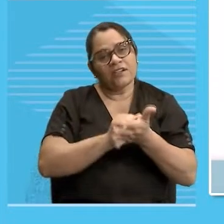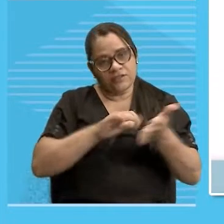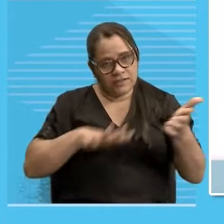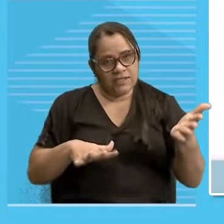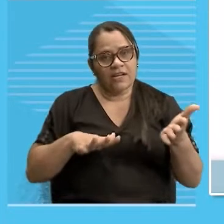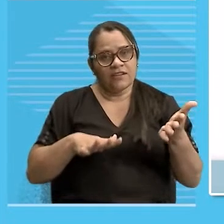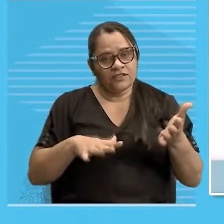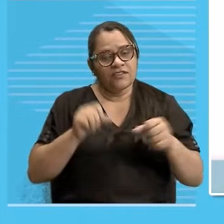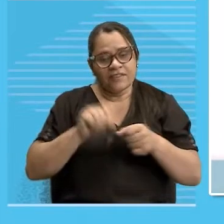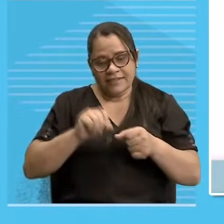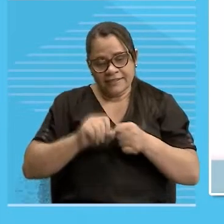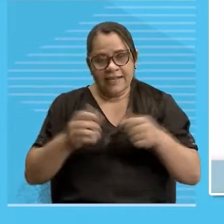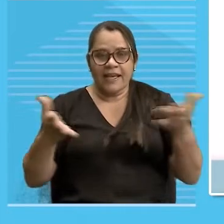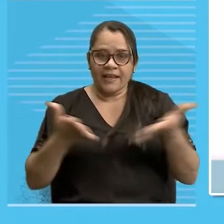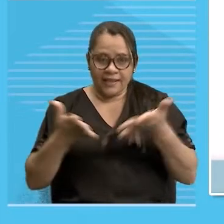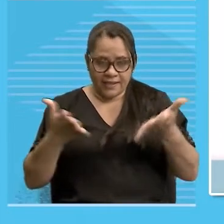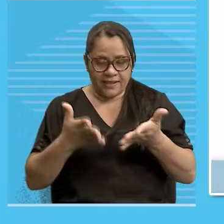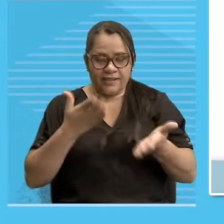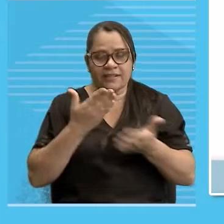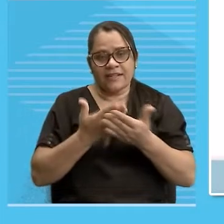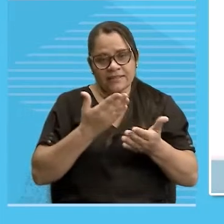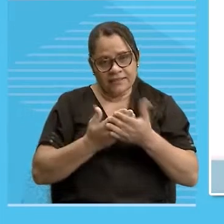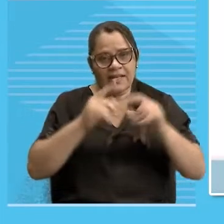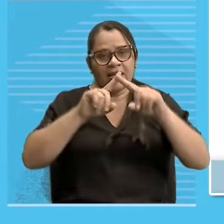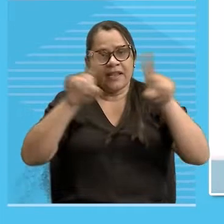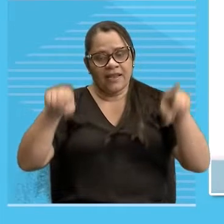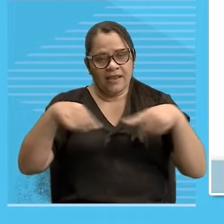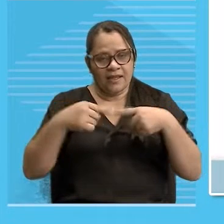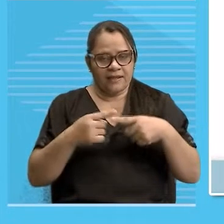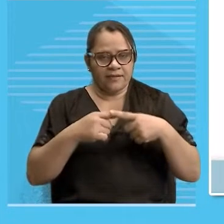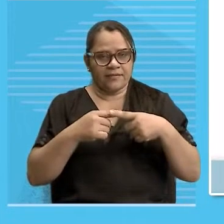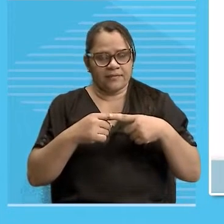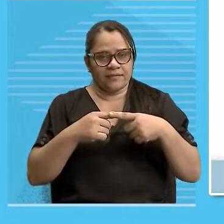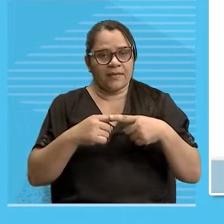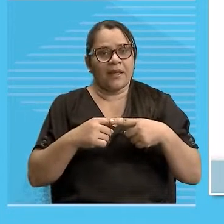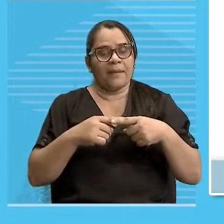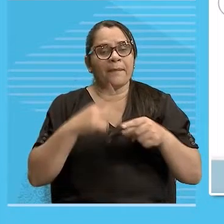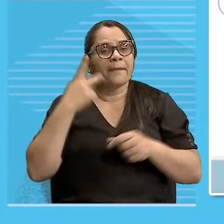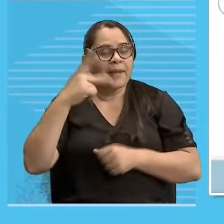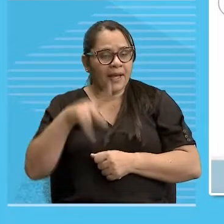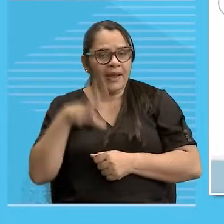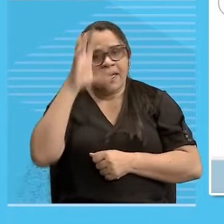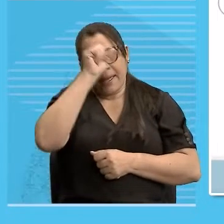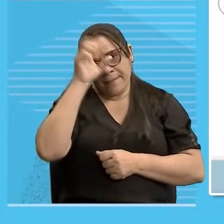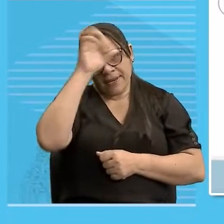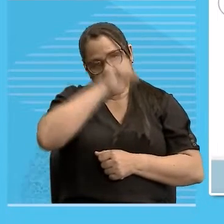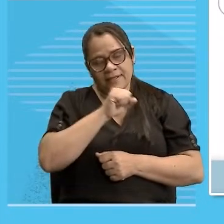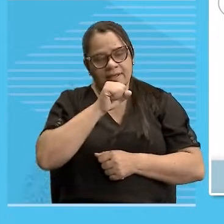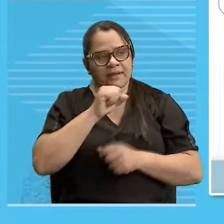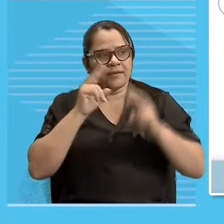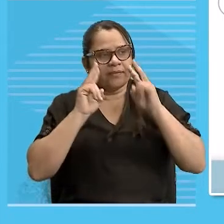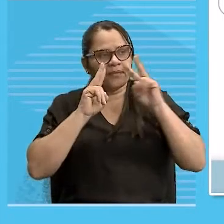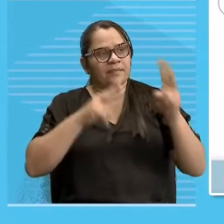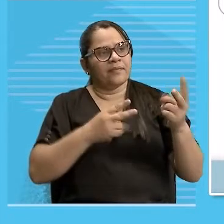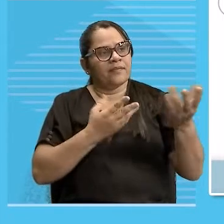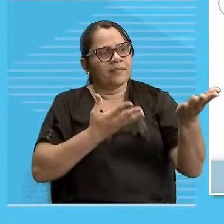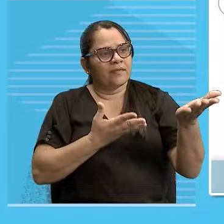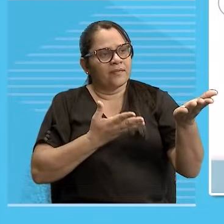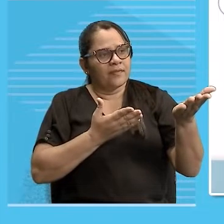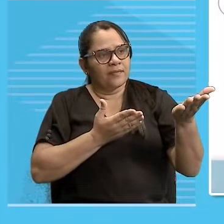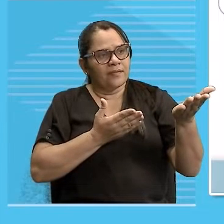sala para aí condensar os nossos conhecimentos. Condensar não, condensar não é essa palavra adequada não,